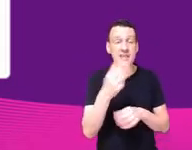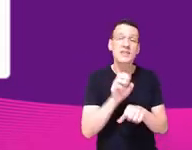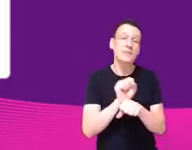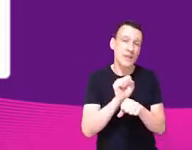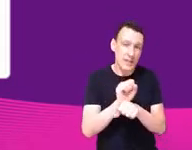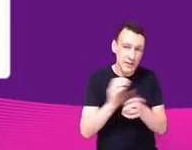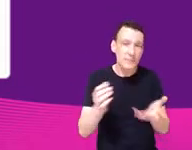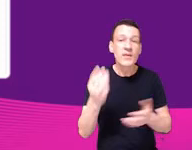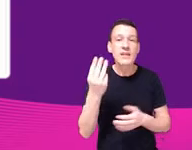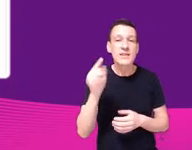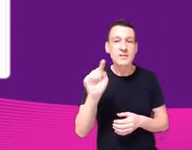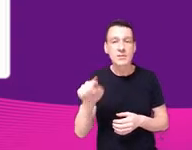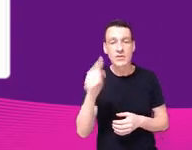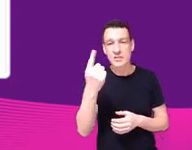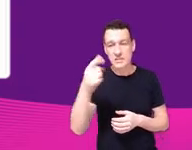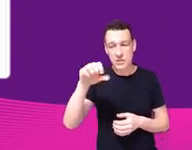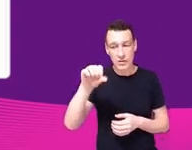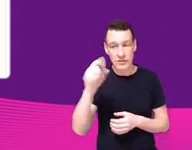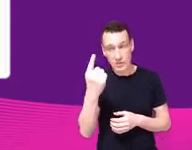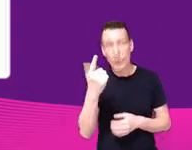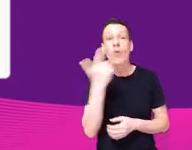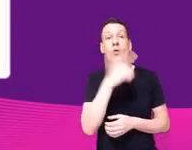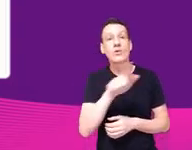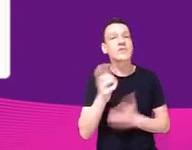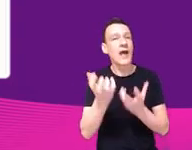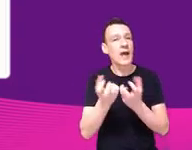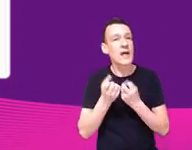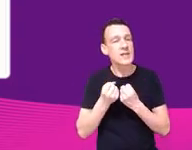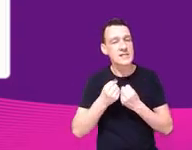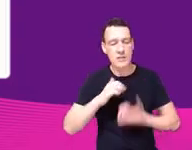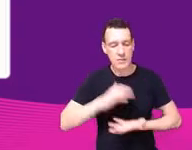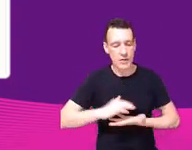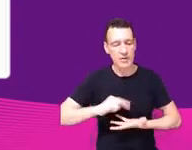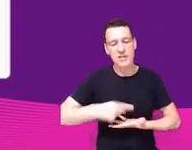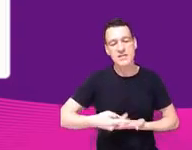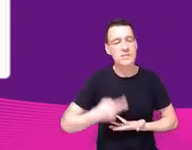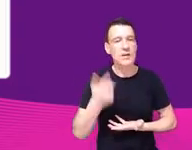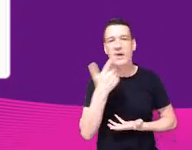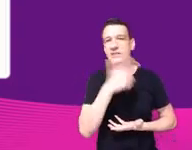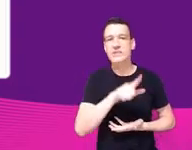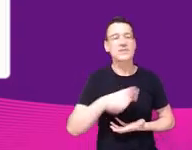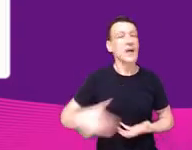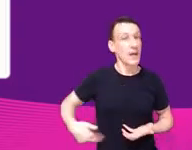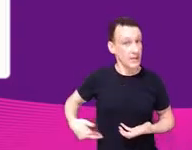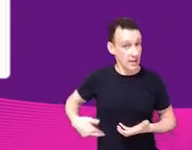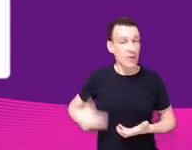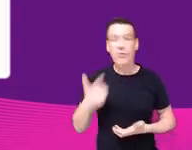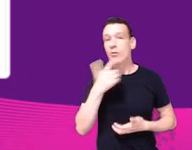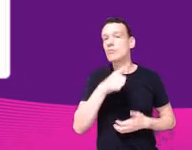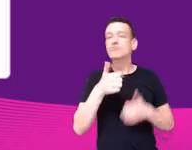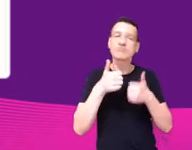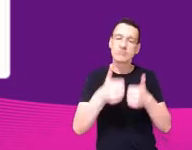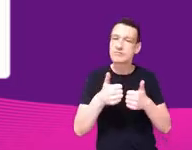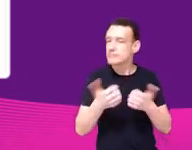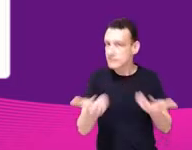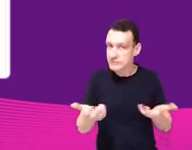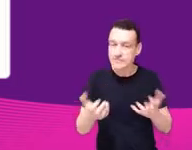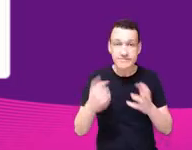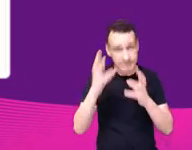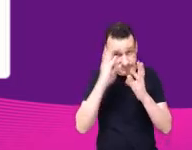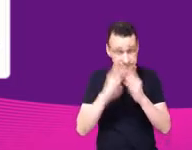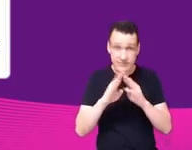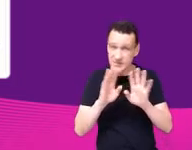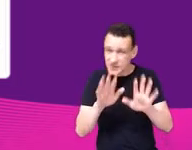3.191, 30%, receberam um transplante renal naquele ano, mostrando aí um índice de transplantação de em torno de